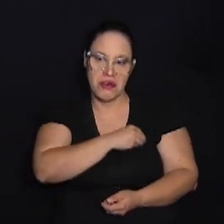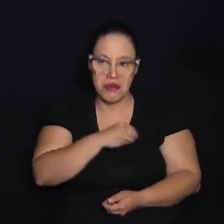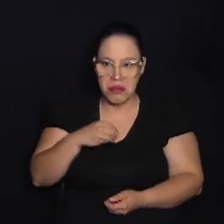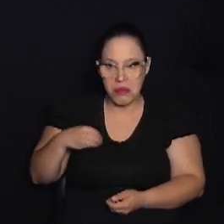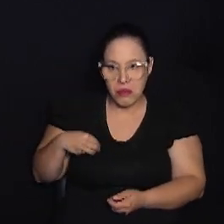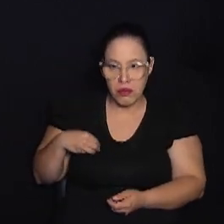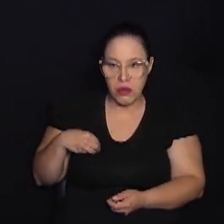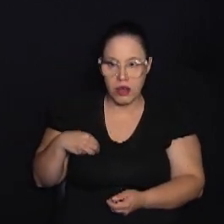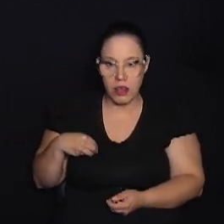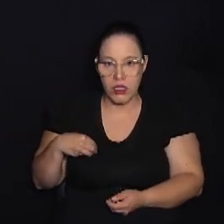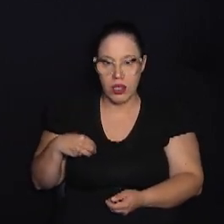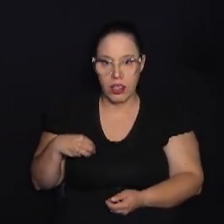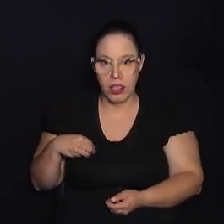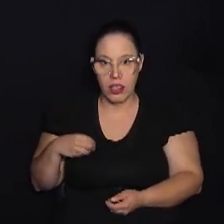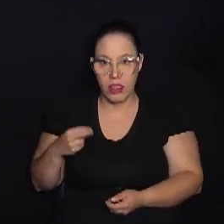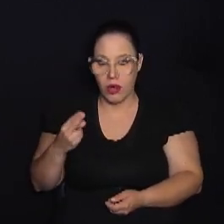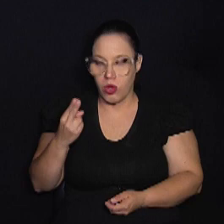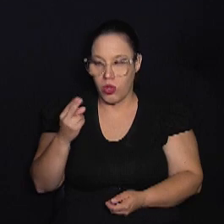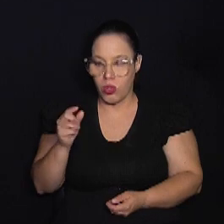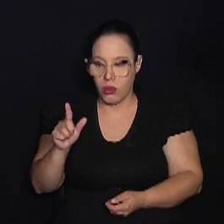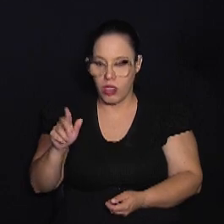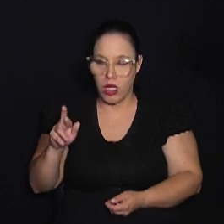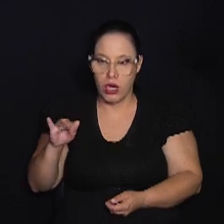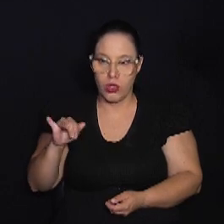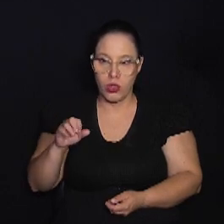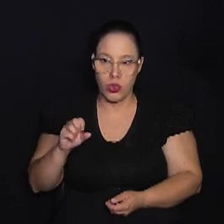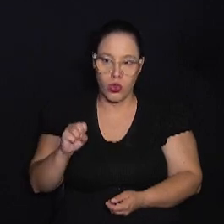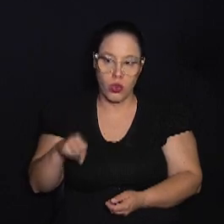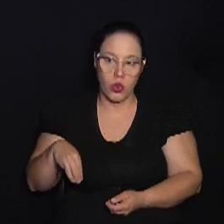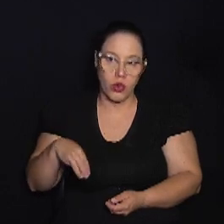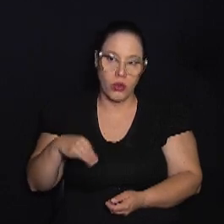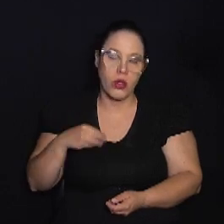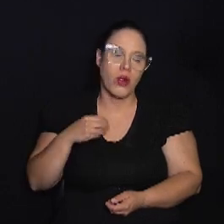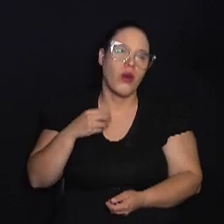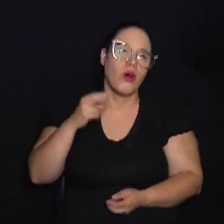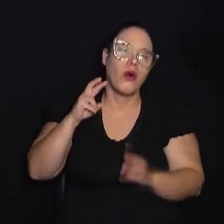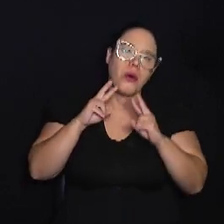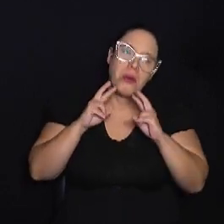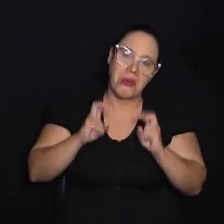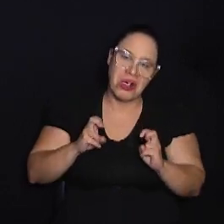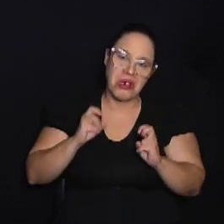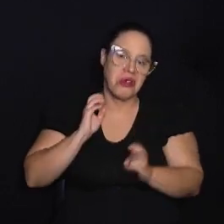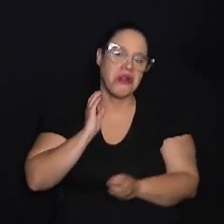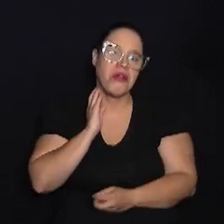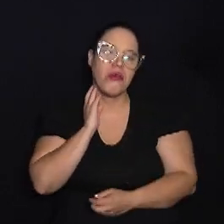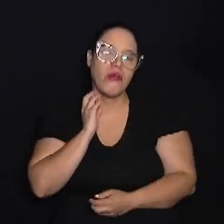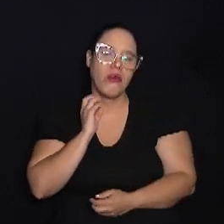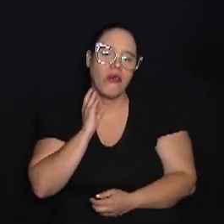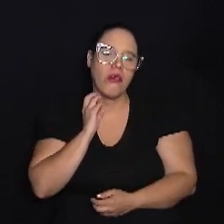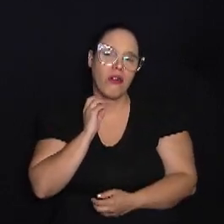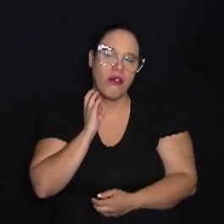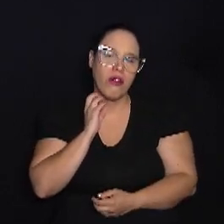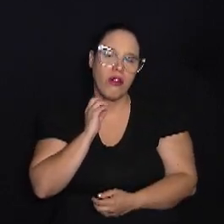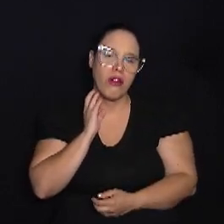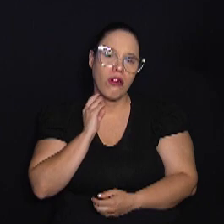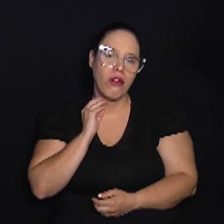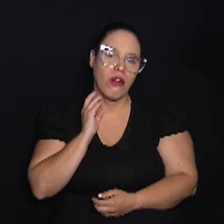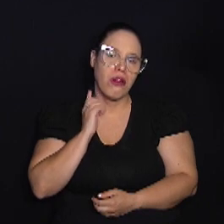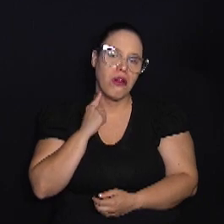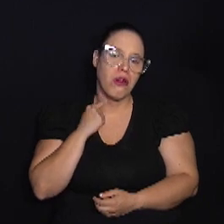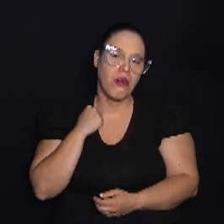acaba fazendo um ultrassom e nota o nódulo, ou percebe um nódulo, ou algum médico vai fazer algum outro procedimento